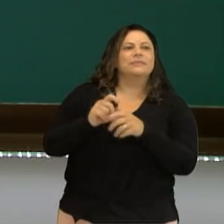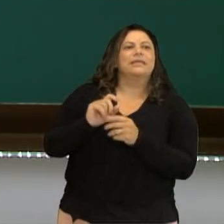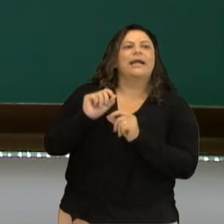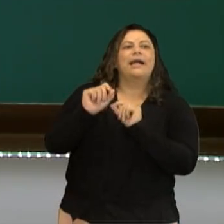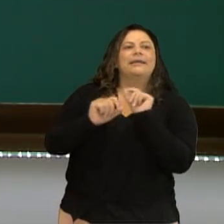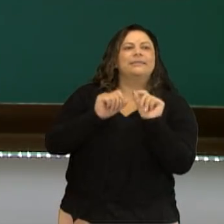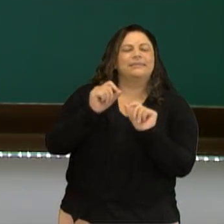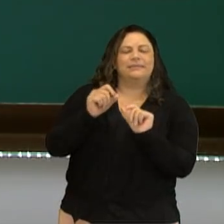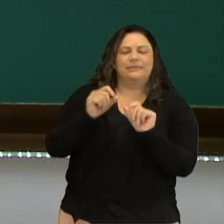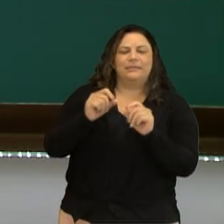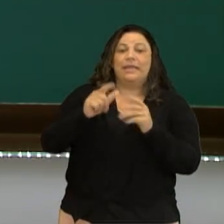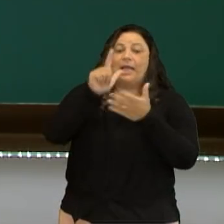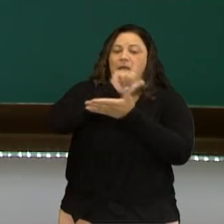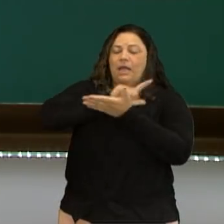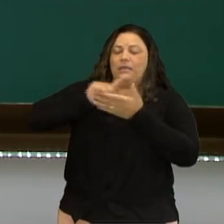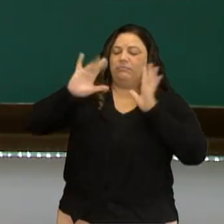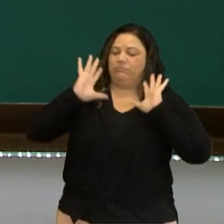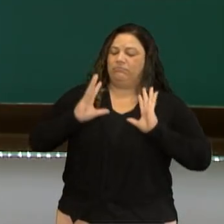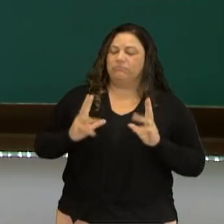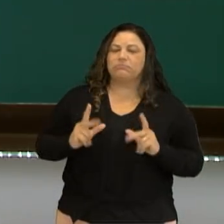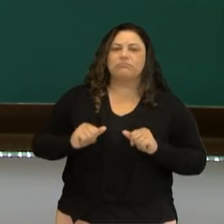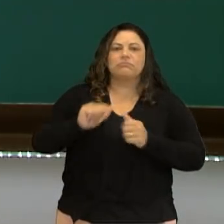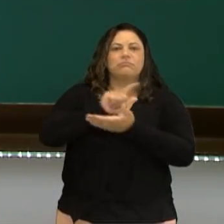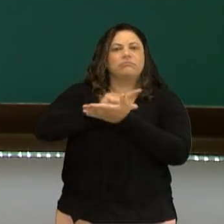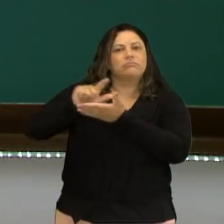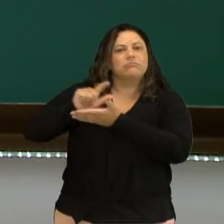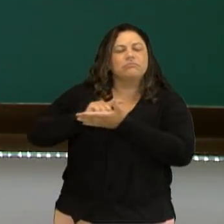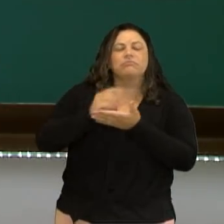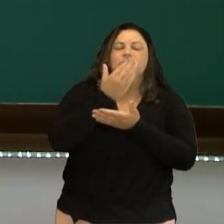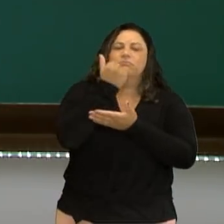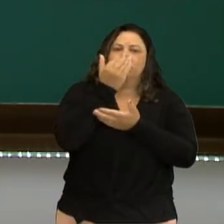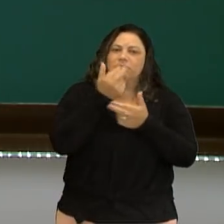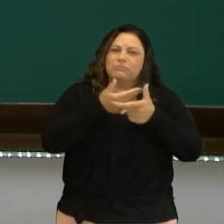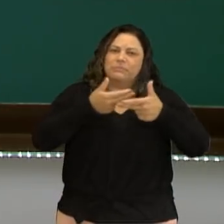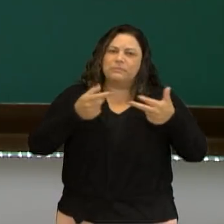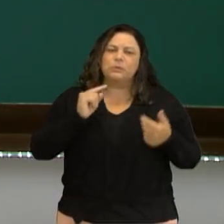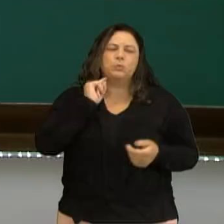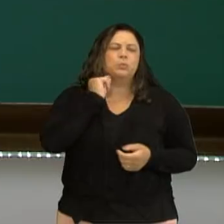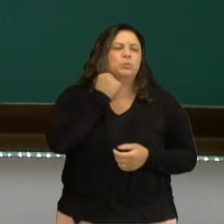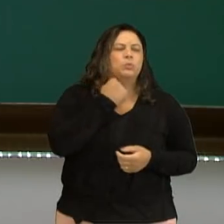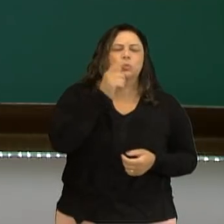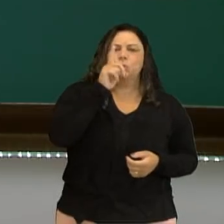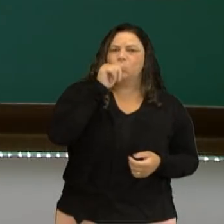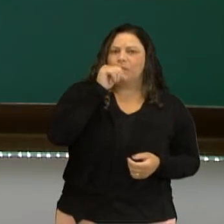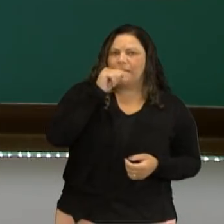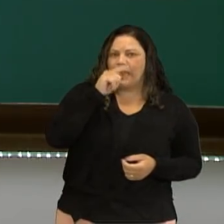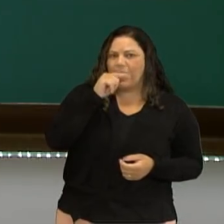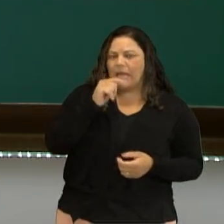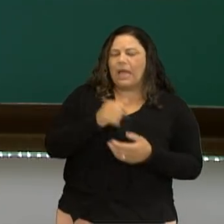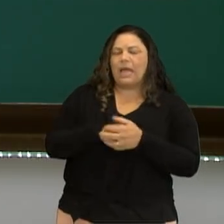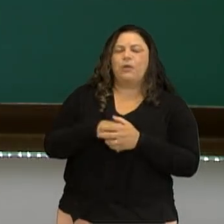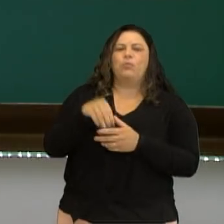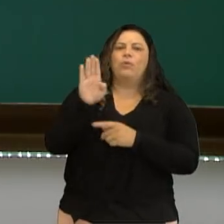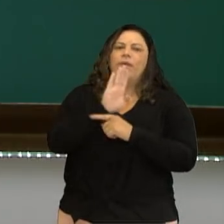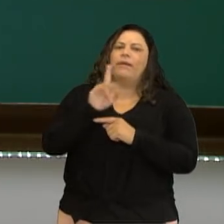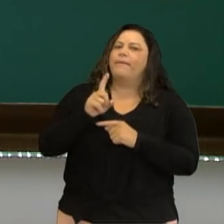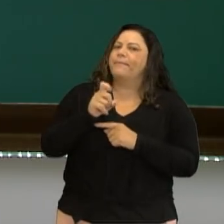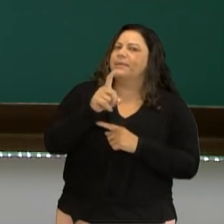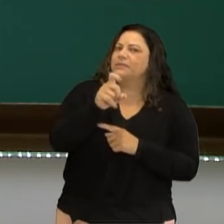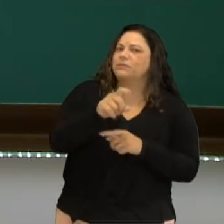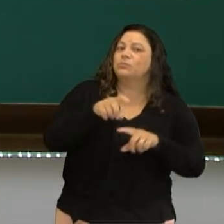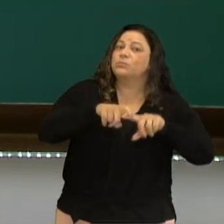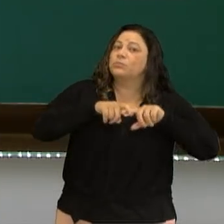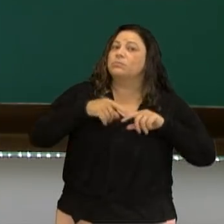à higienização, então alimentos contaminados, uma água contaminada com essas bactérias. Por isso,